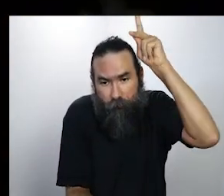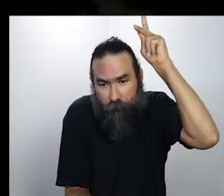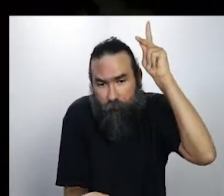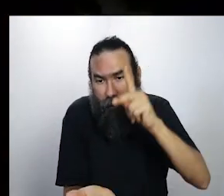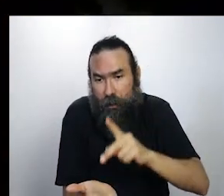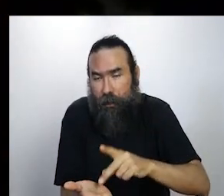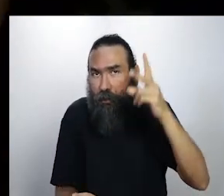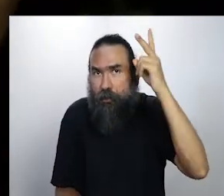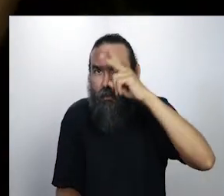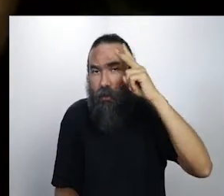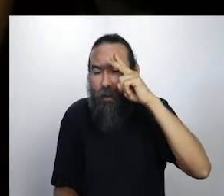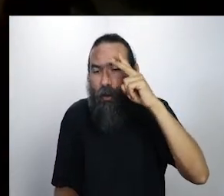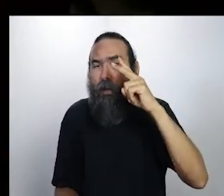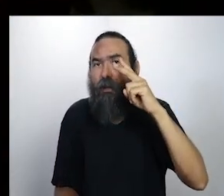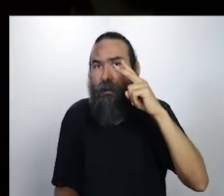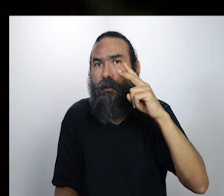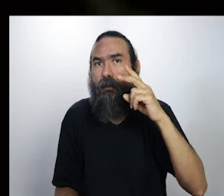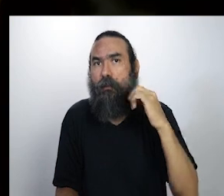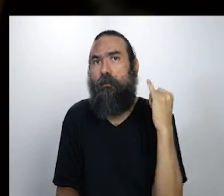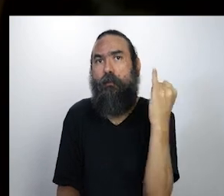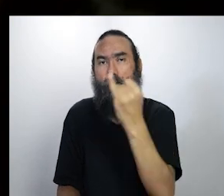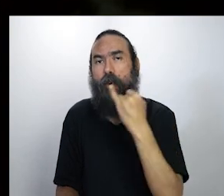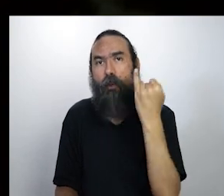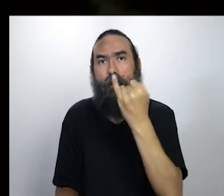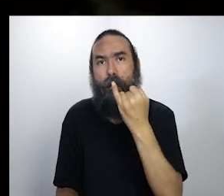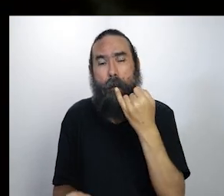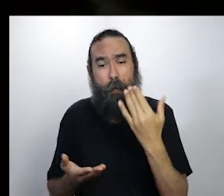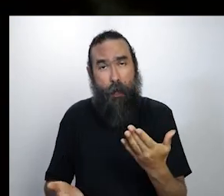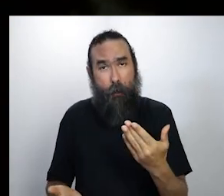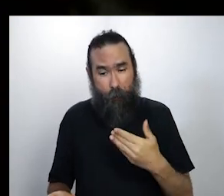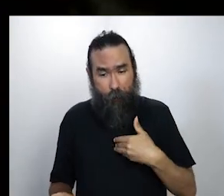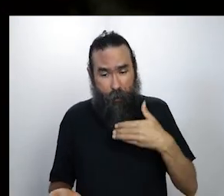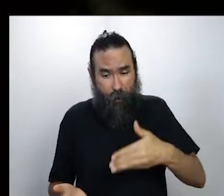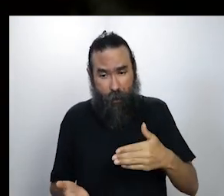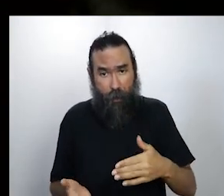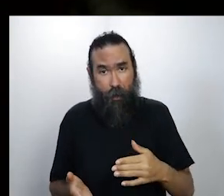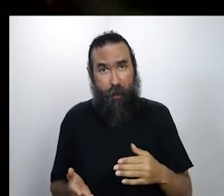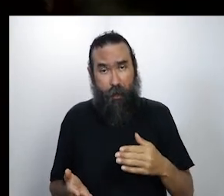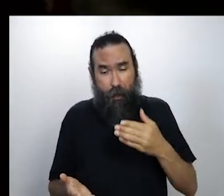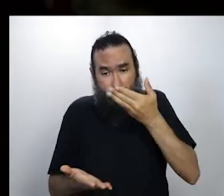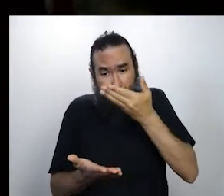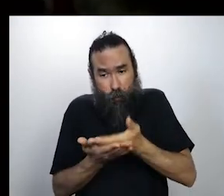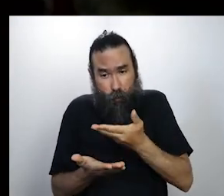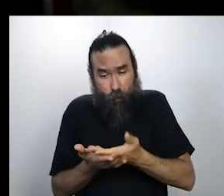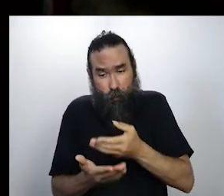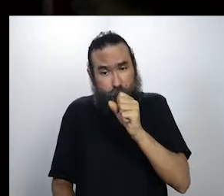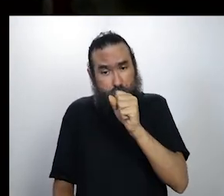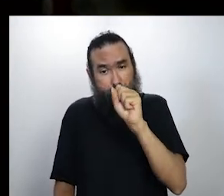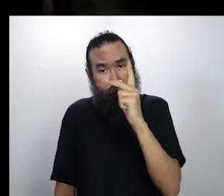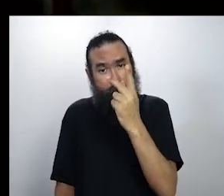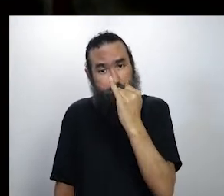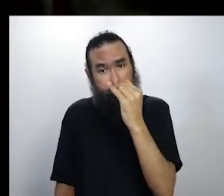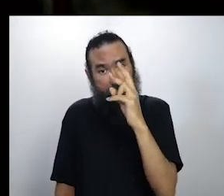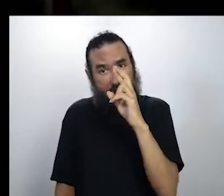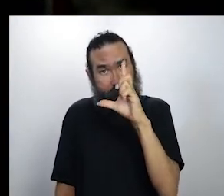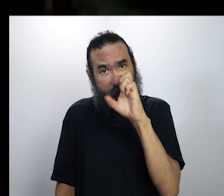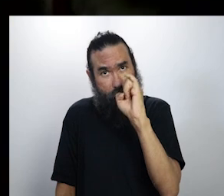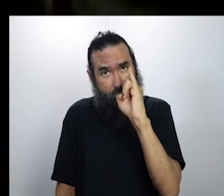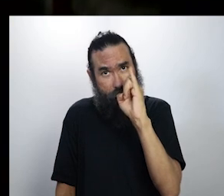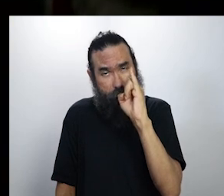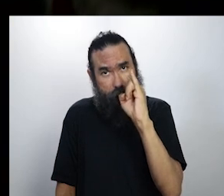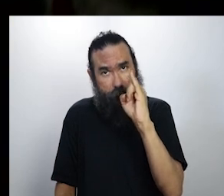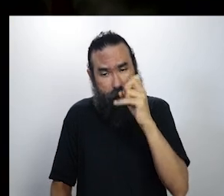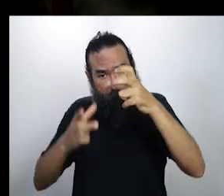desses espaços e para essas bases educacionais? Então, o Instituto Chile de Kundan Krenak, ele trabalha com essa, esse curso